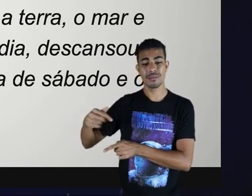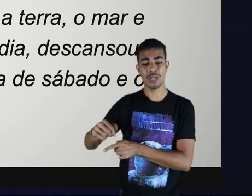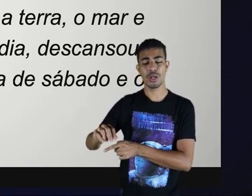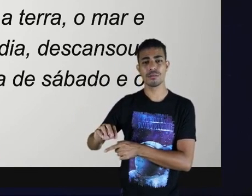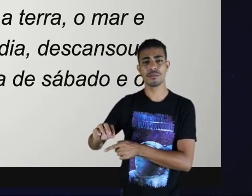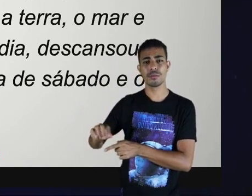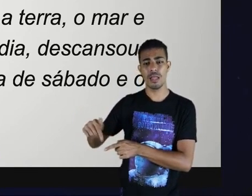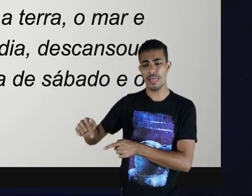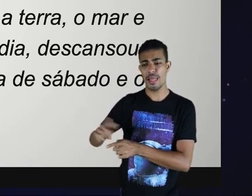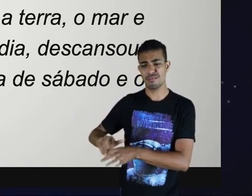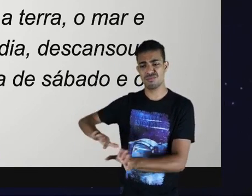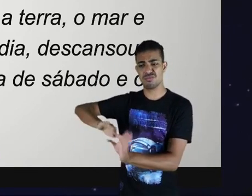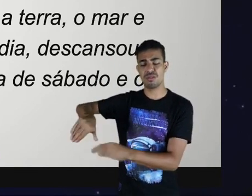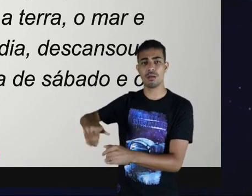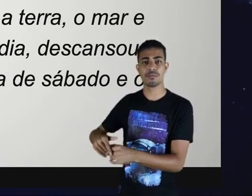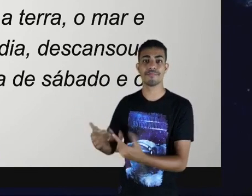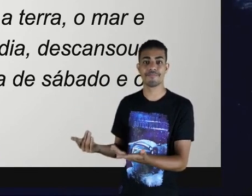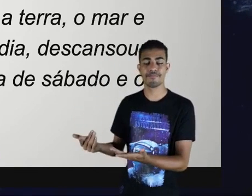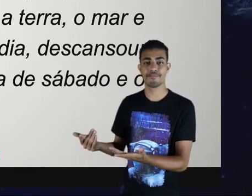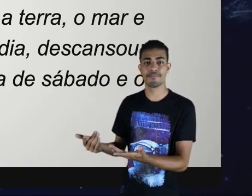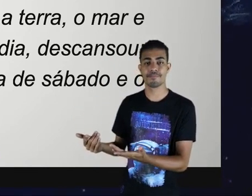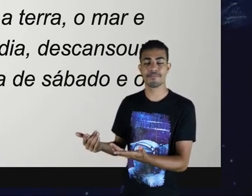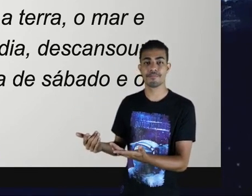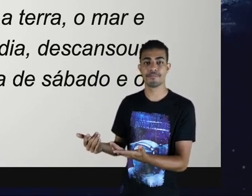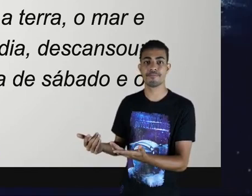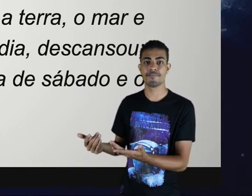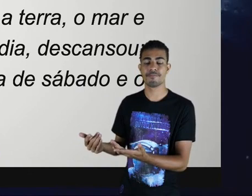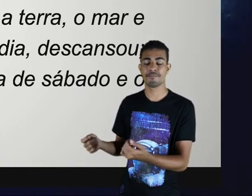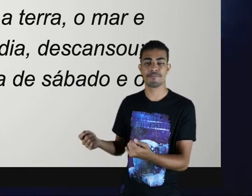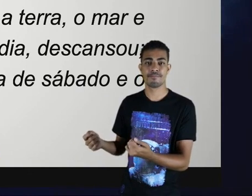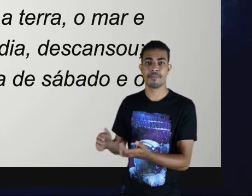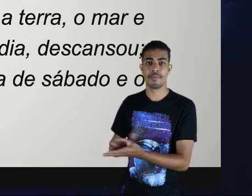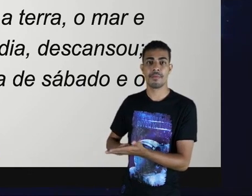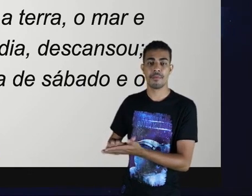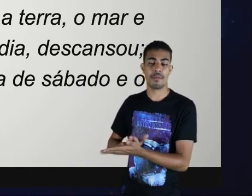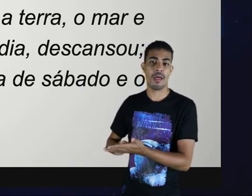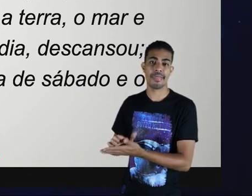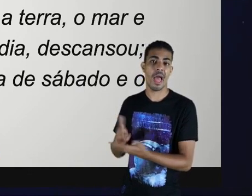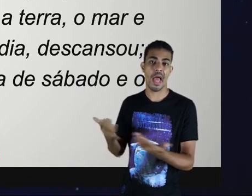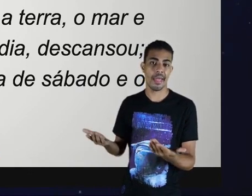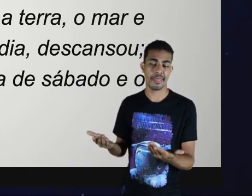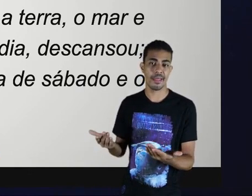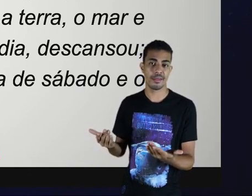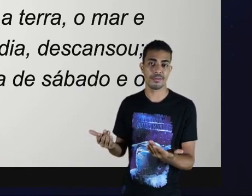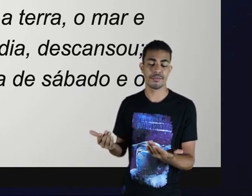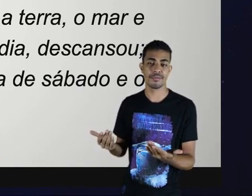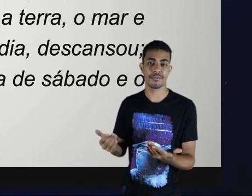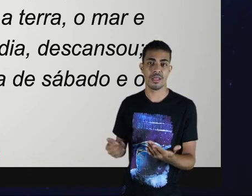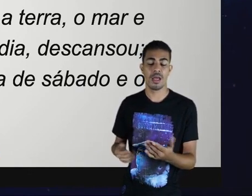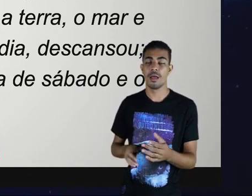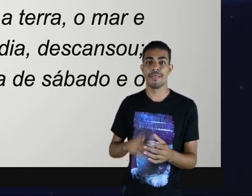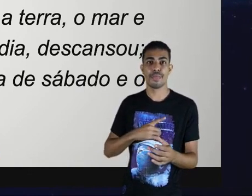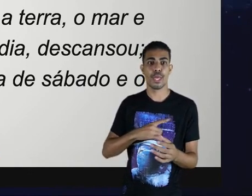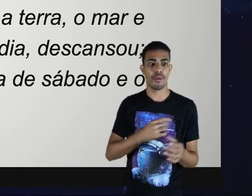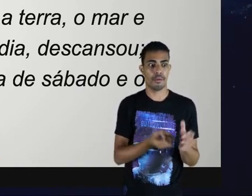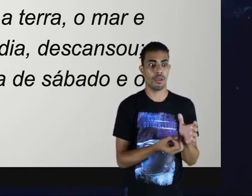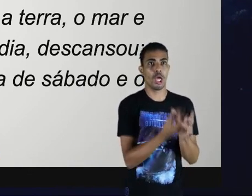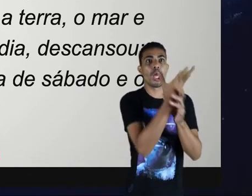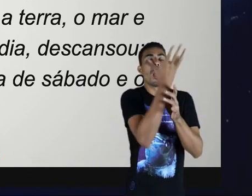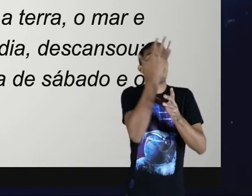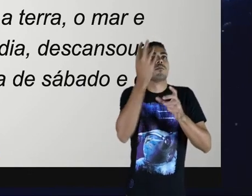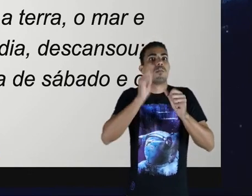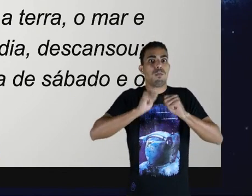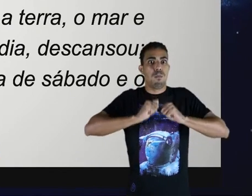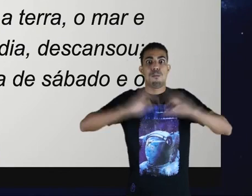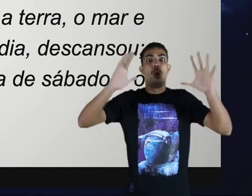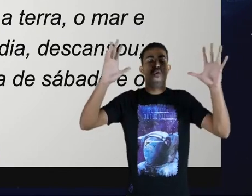semana, no poder de Deus, ex nihilo, de do nada ele criou, nós claramente podemos entender